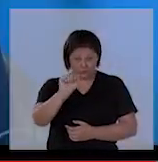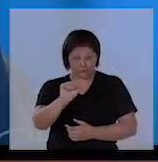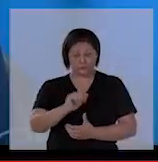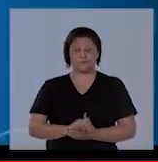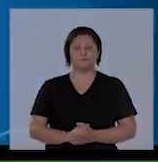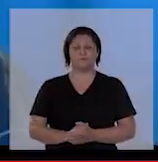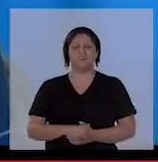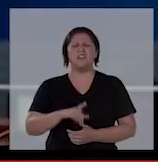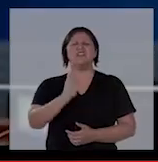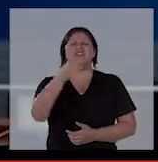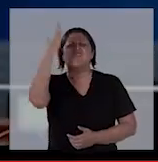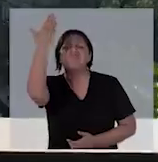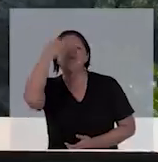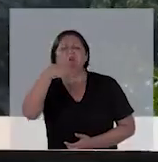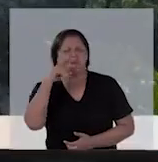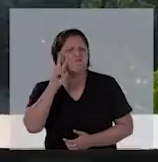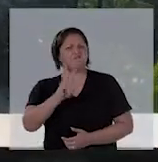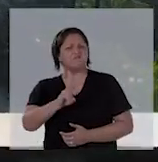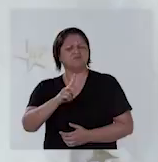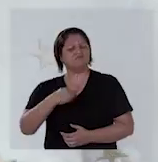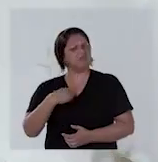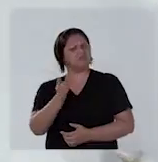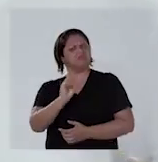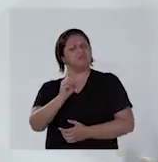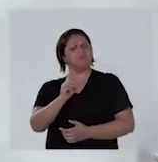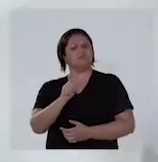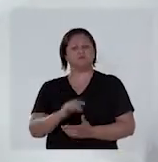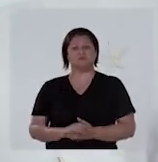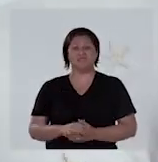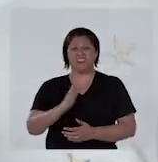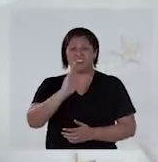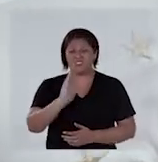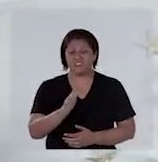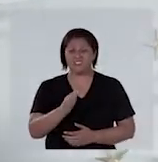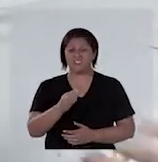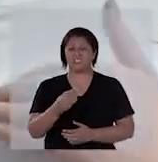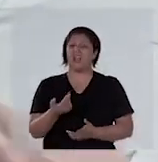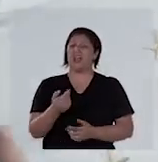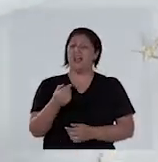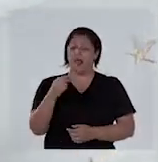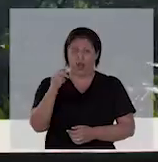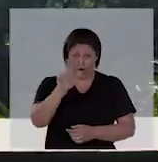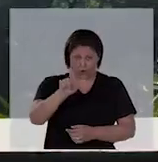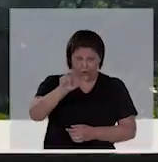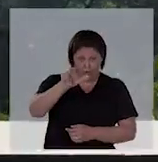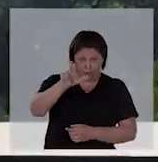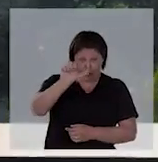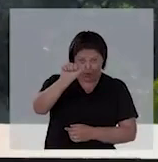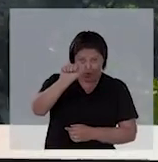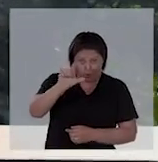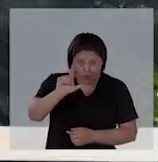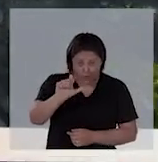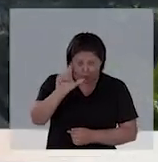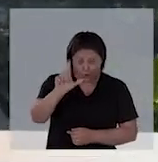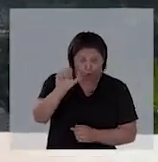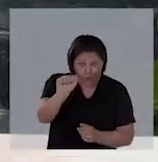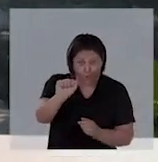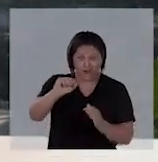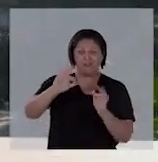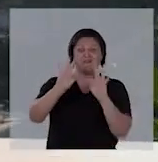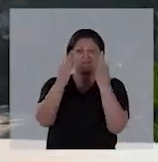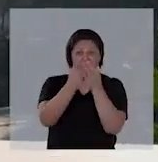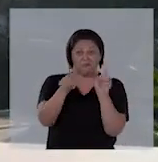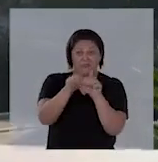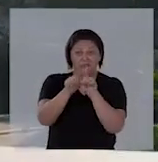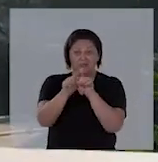lula lula lula lula a perseguição é claro você já viu alguma prova contra a aluna não não também não já viraram a vida de lula de cabeça pra baixo da